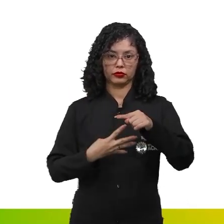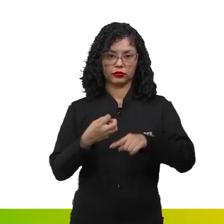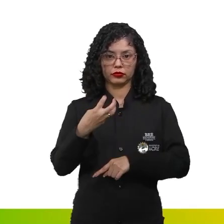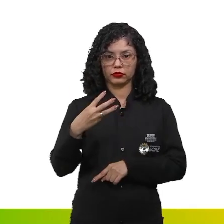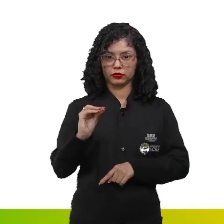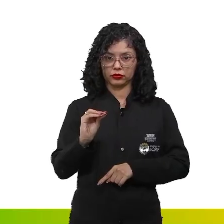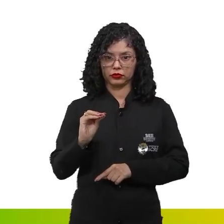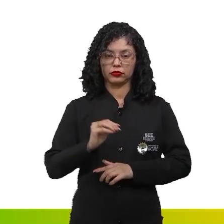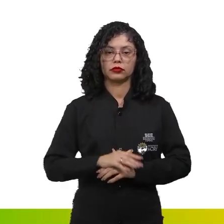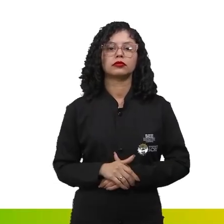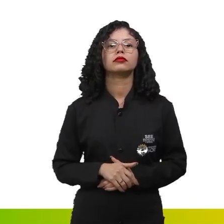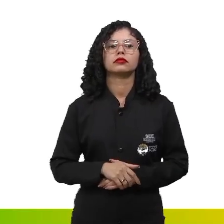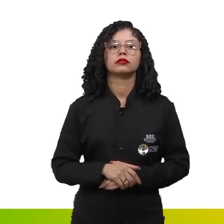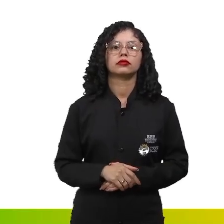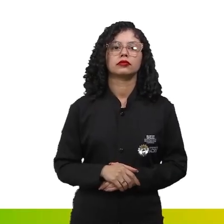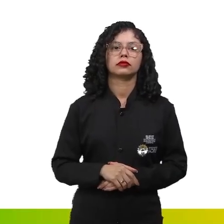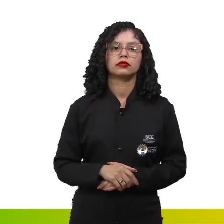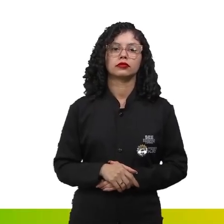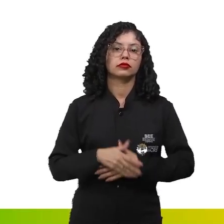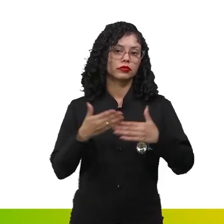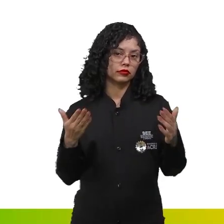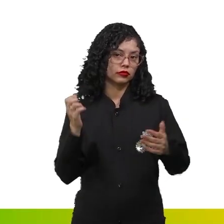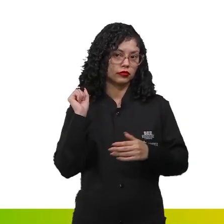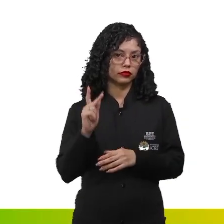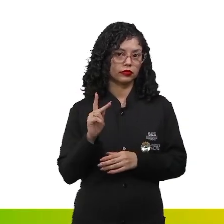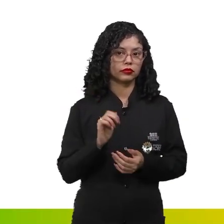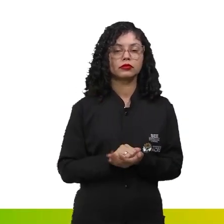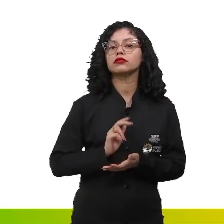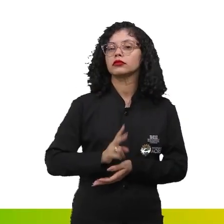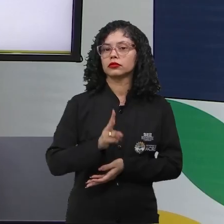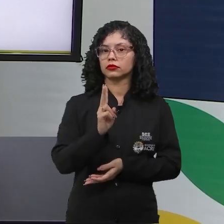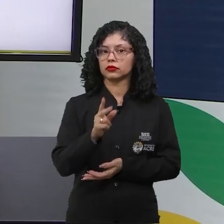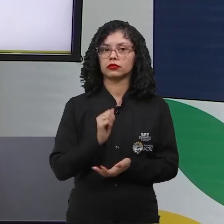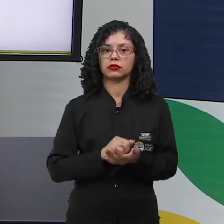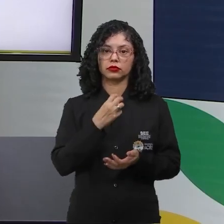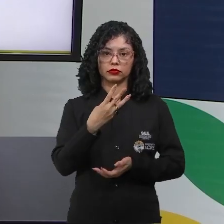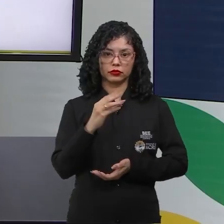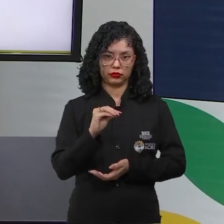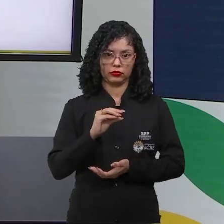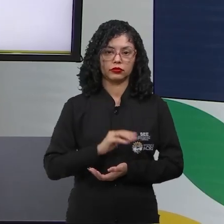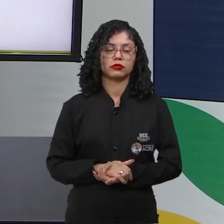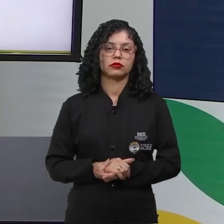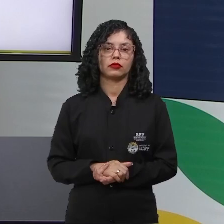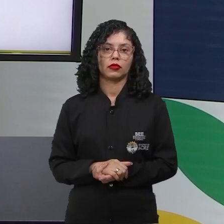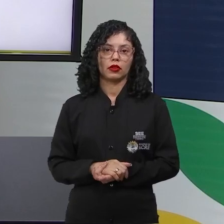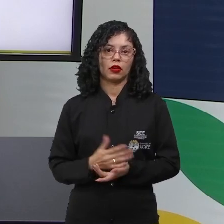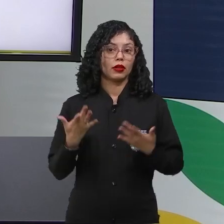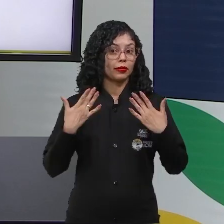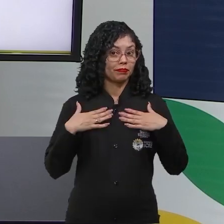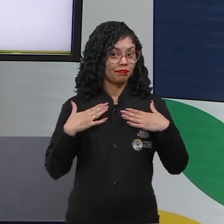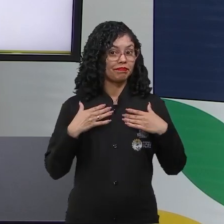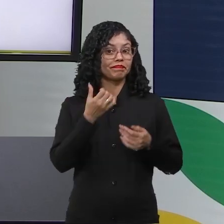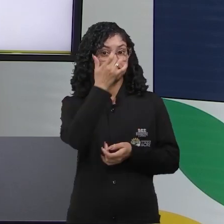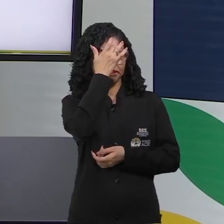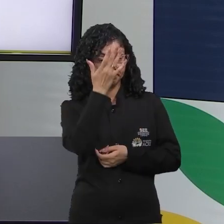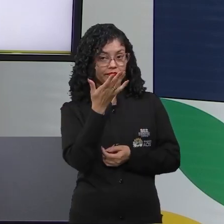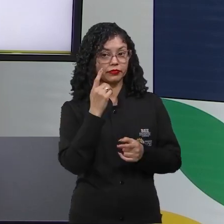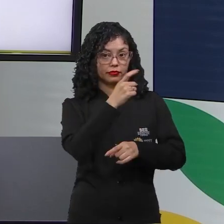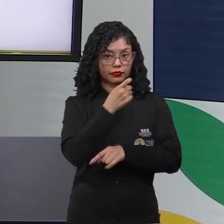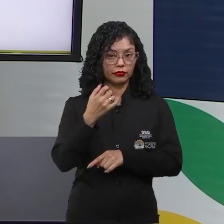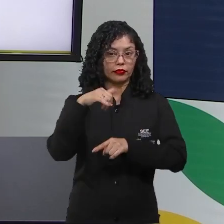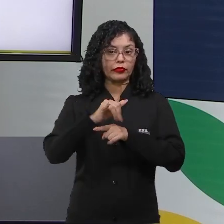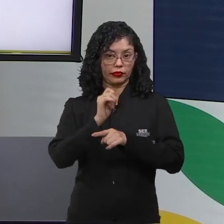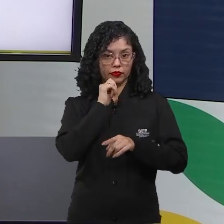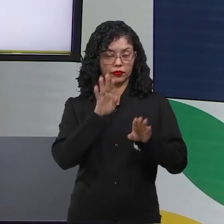o resultado aqui que já é 30, certo? Então a constante aí é 30. Muito fácil, então eu sei que x